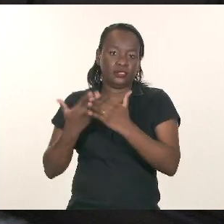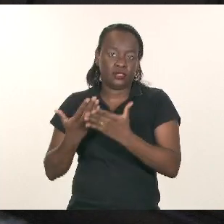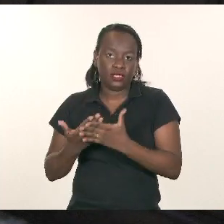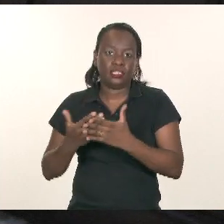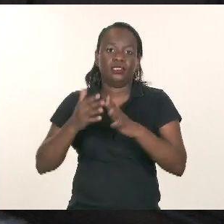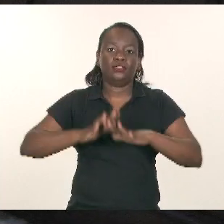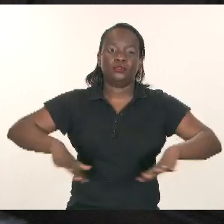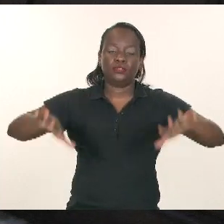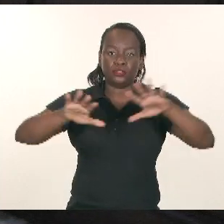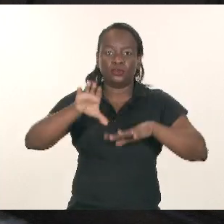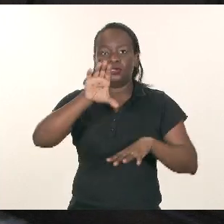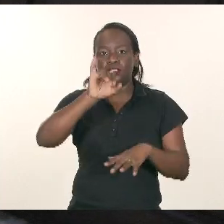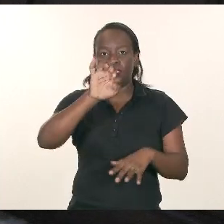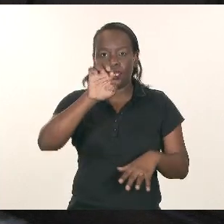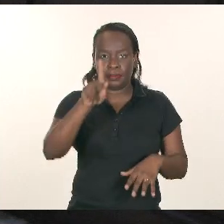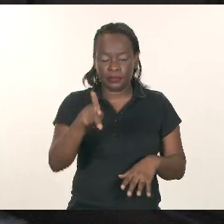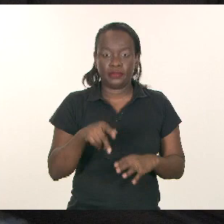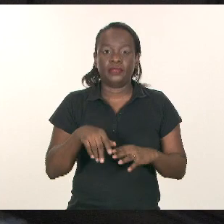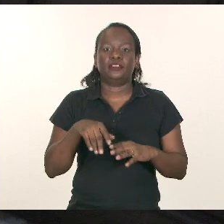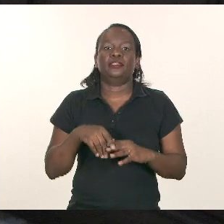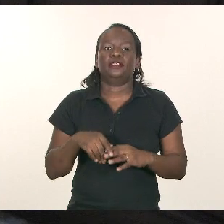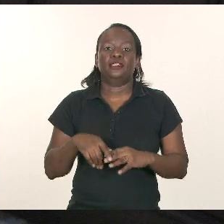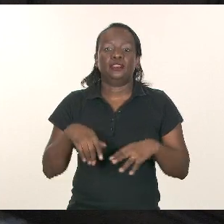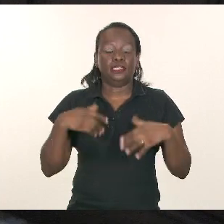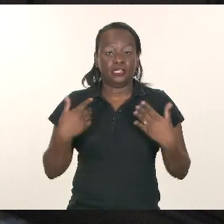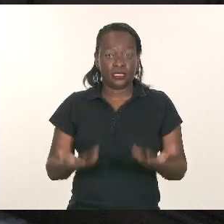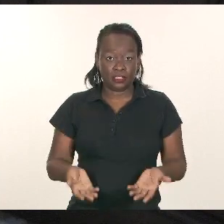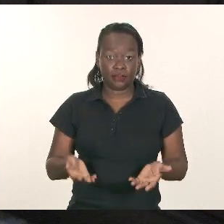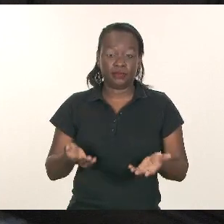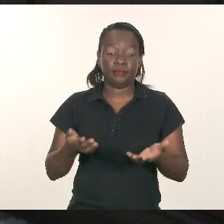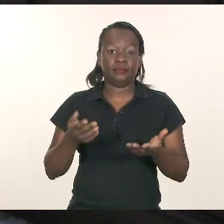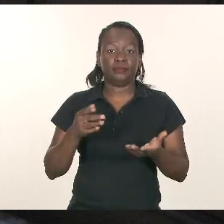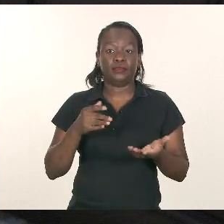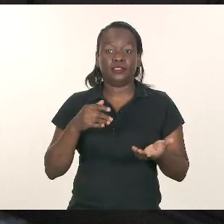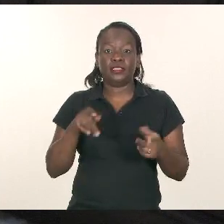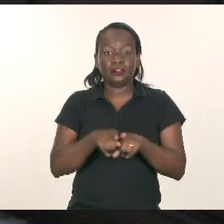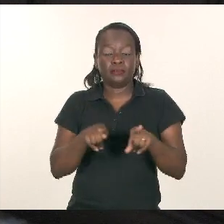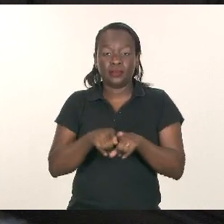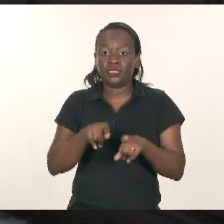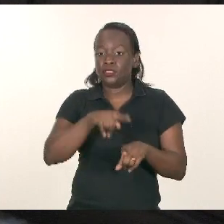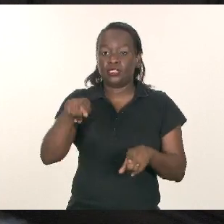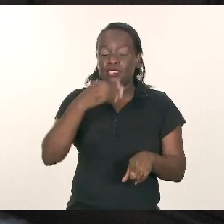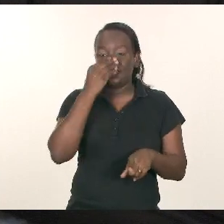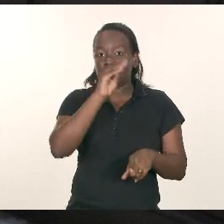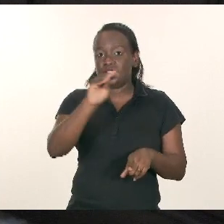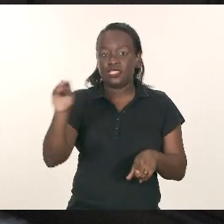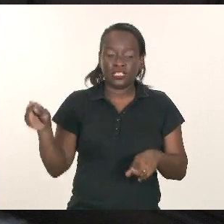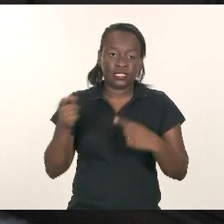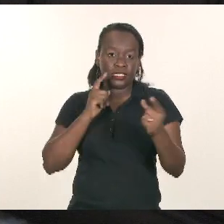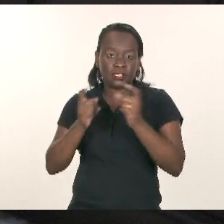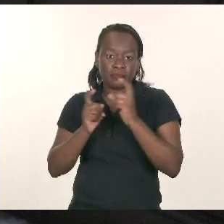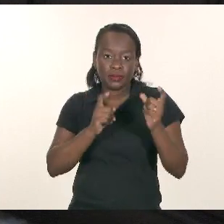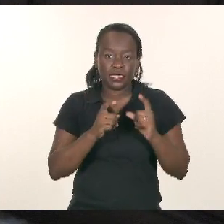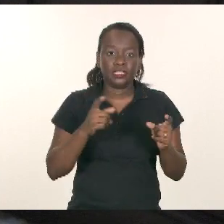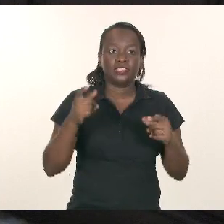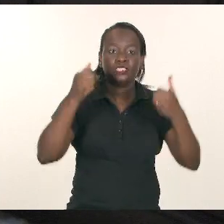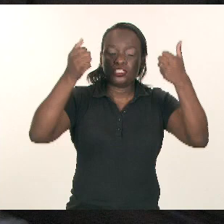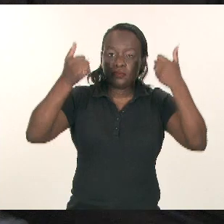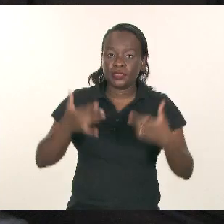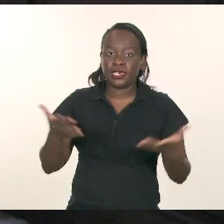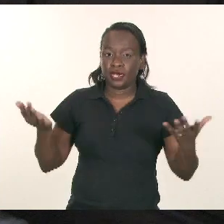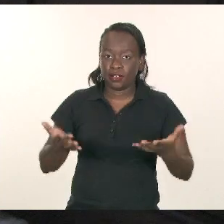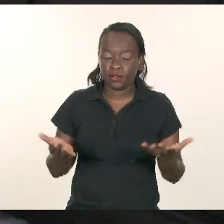de Educação Integral. E nós não poderíamos estar alheios ao debate que se trava